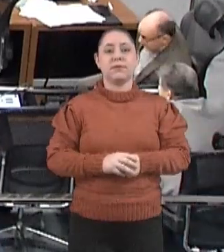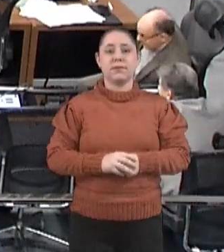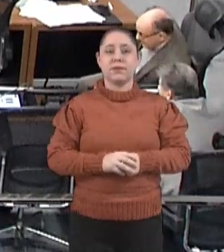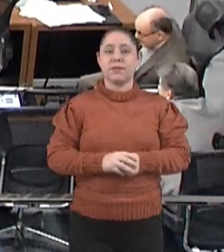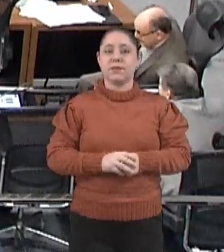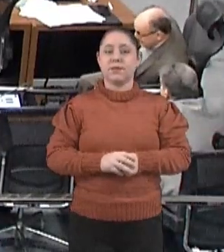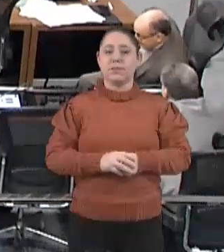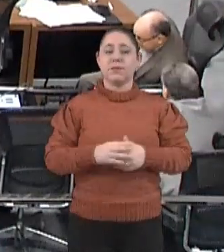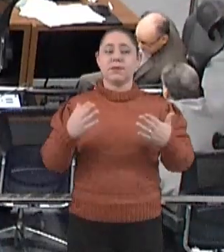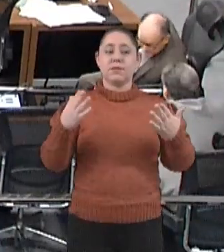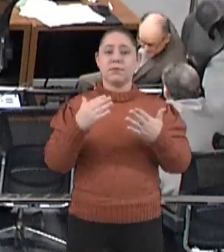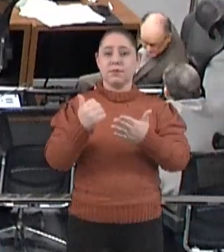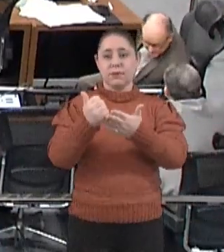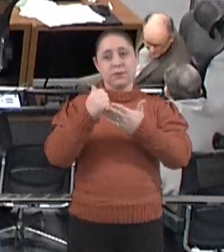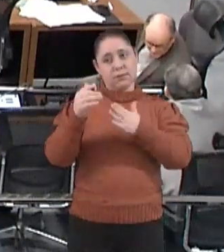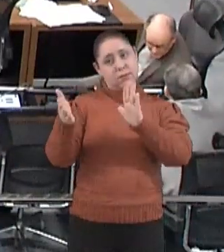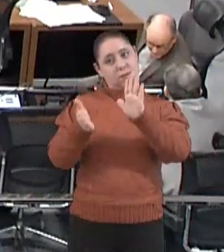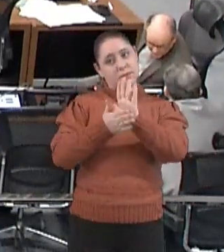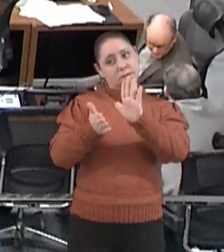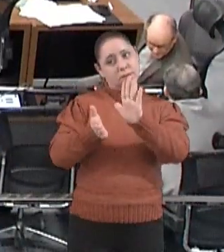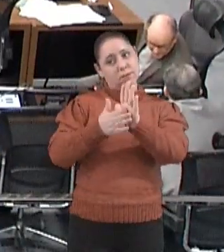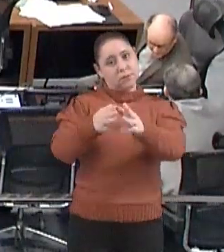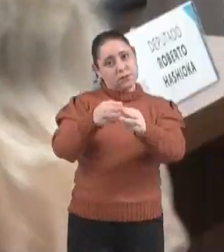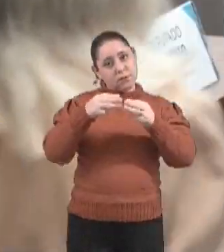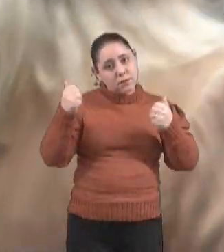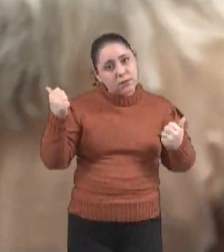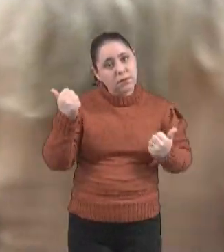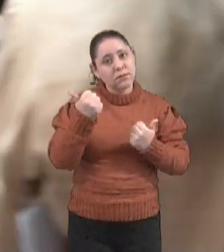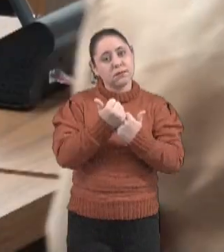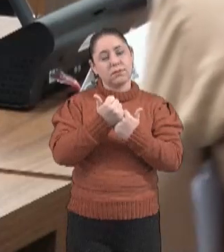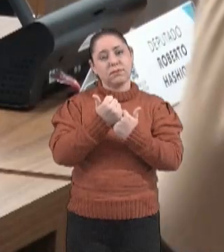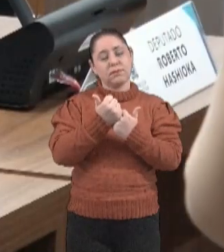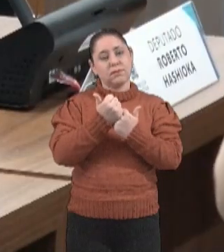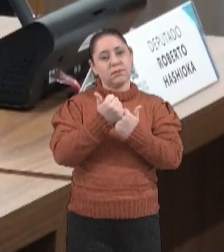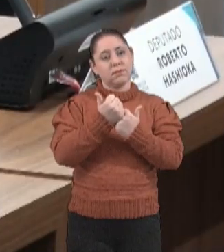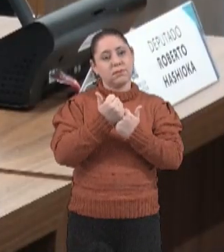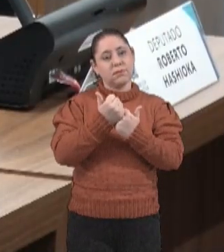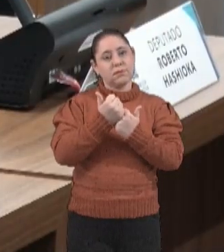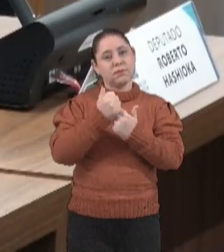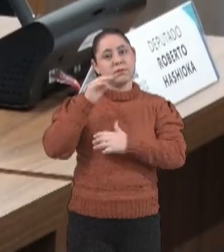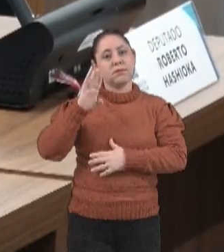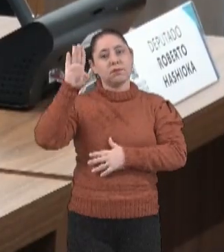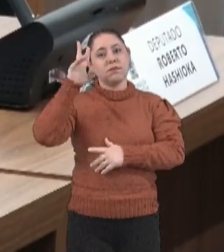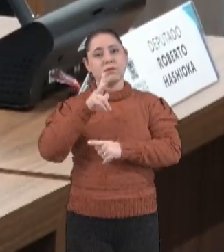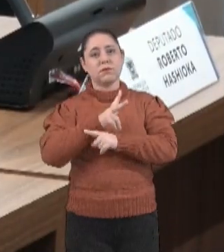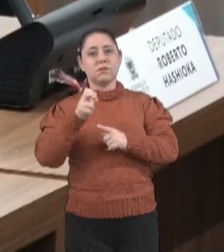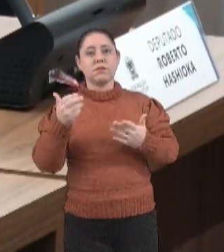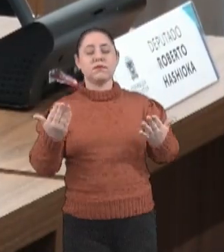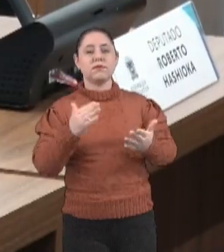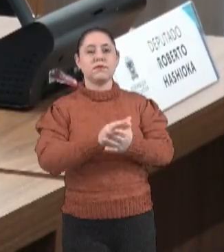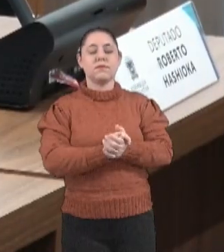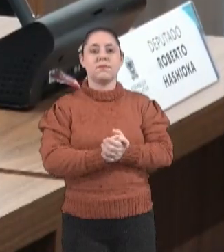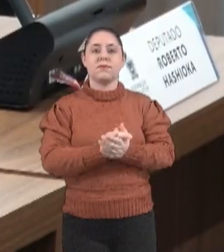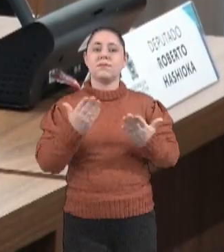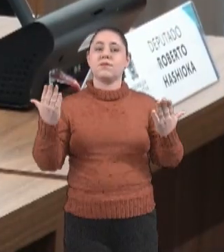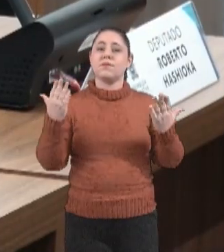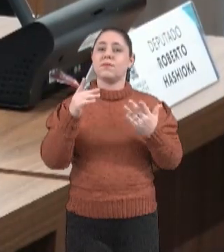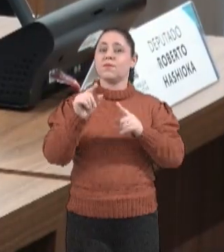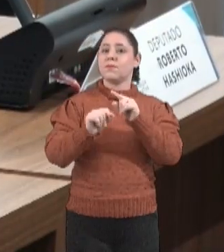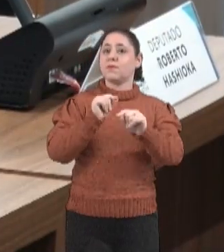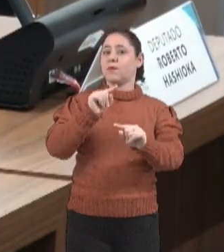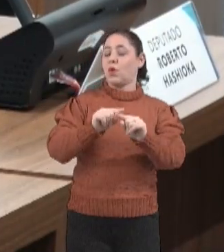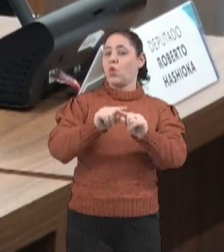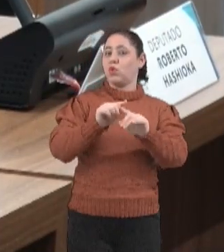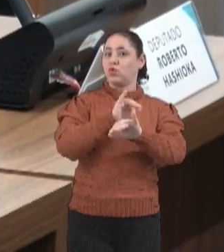essa pauta aqui foi ele quando propôs aqui uma moção de apoio para os candidatos vencedores. Agora, o fato